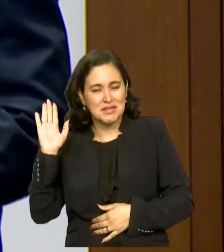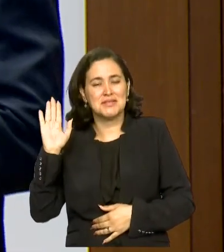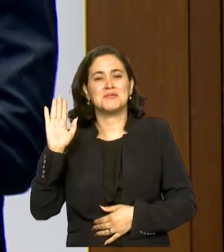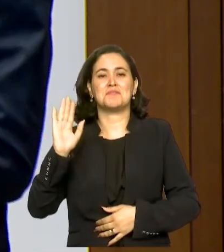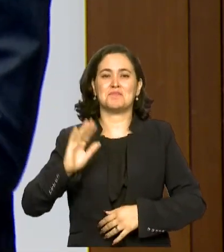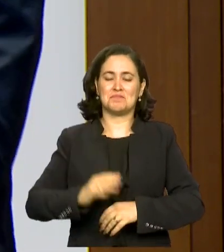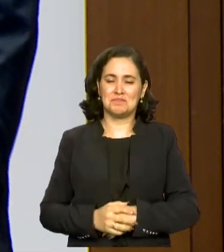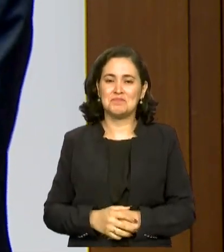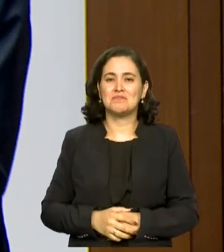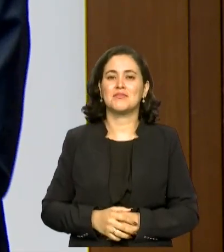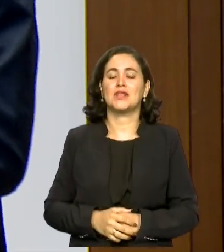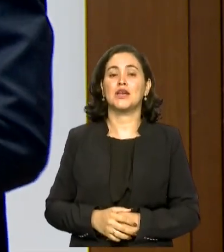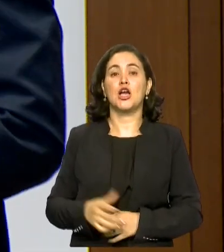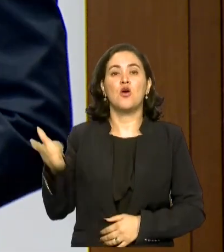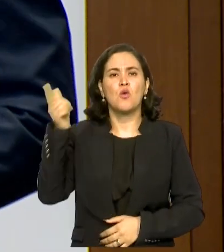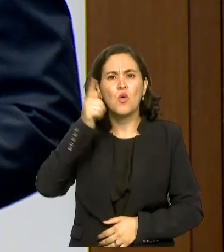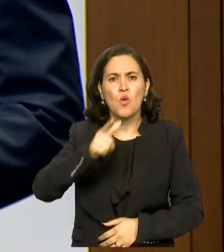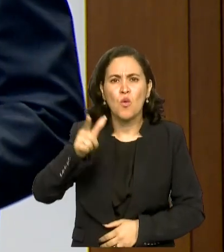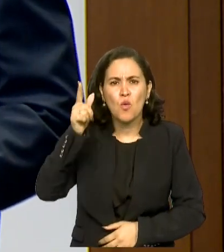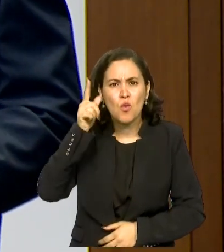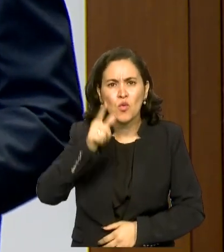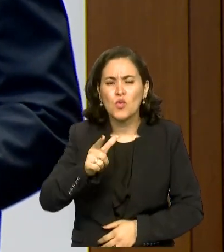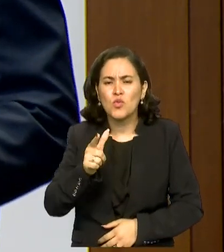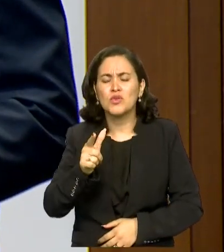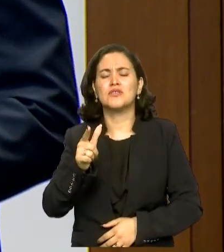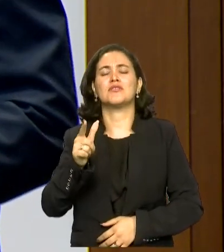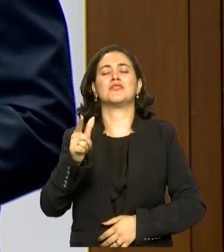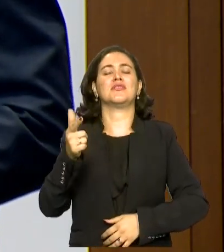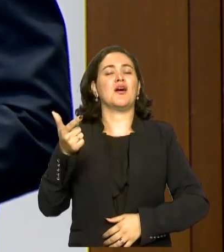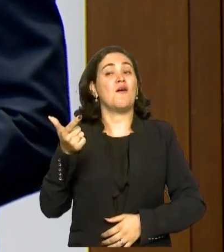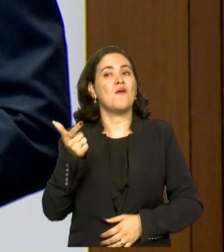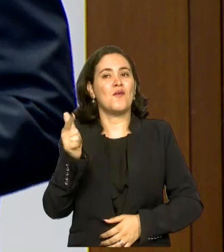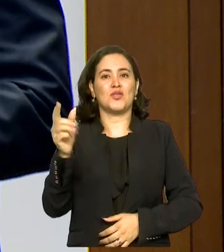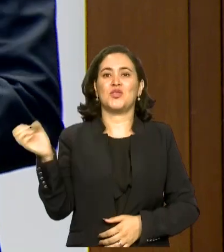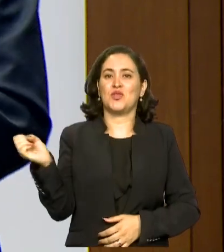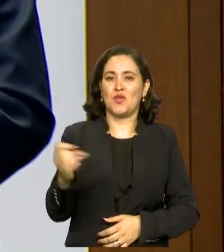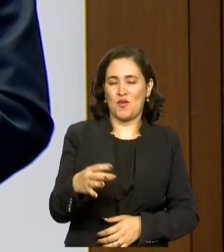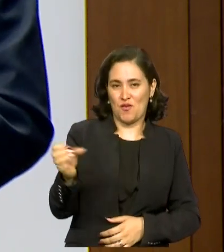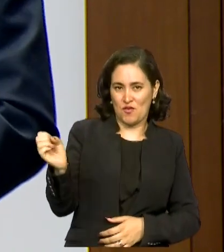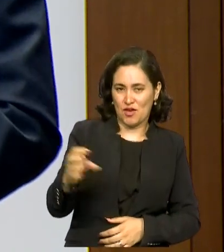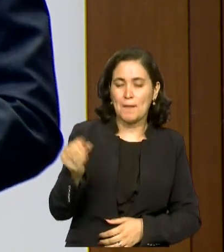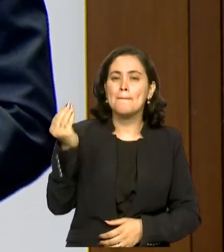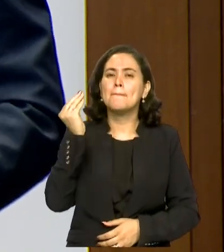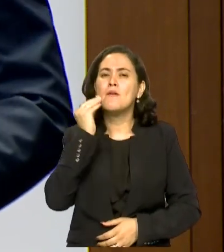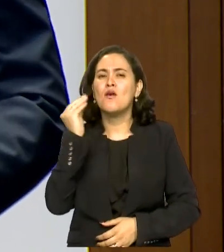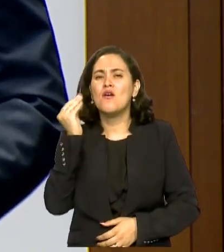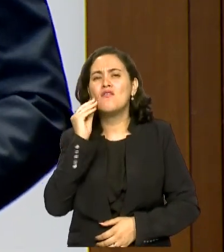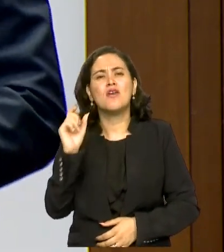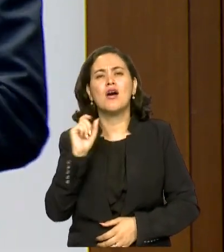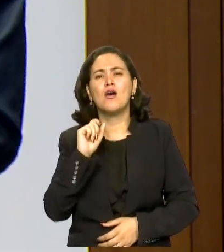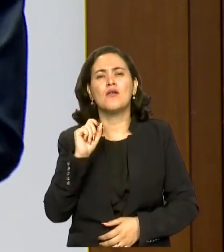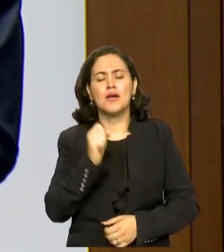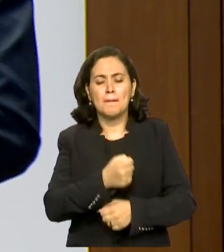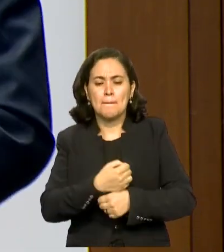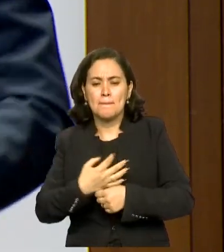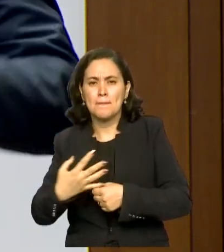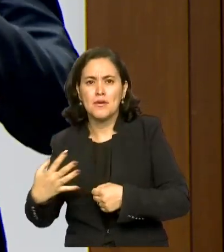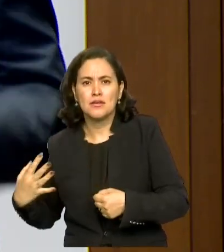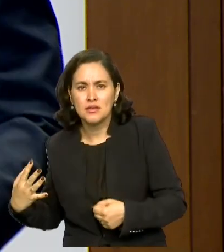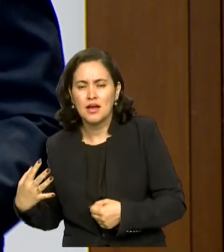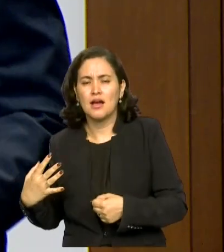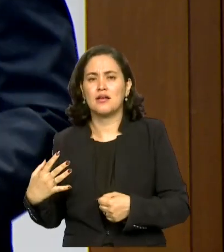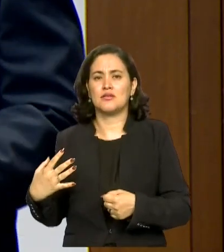parlamentar. Vai ser mais uma conquista dentro do nosso trabalho, vai ser mais uma prova de que esse mandato, ele não fala apenas,